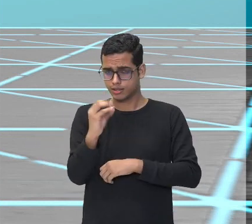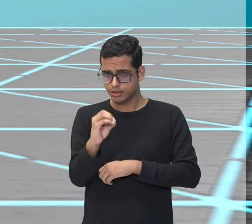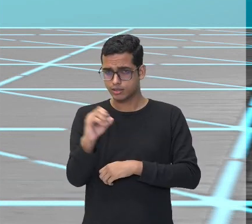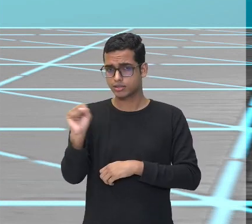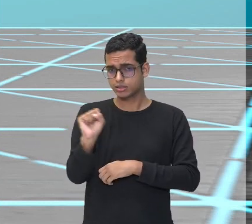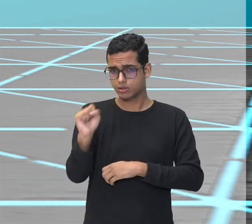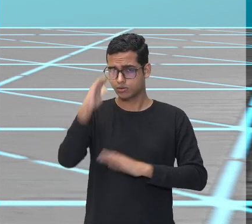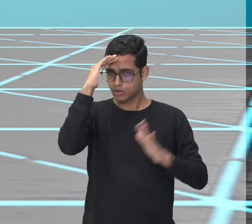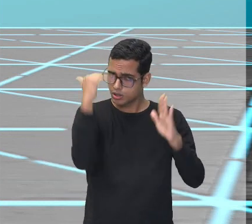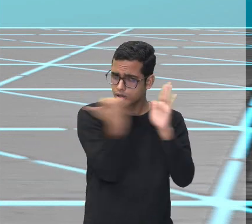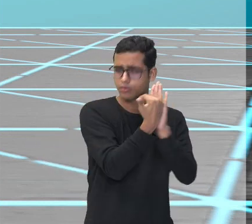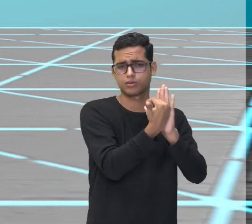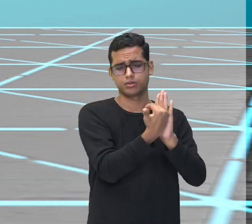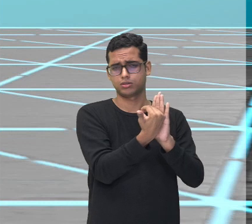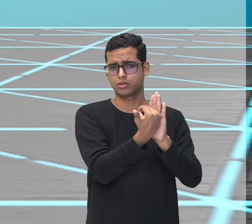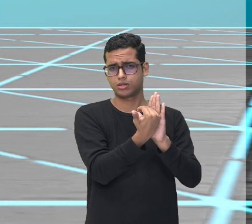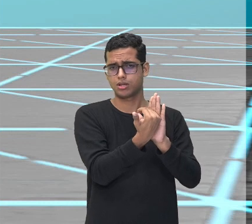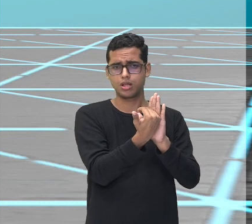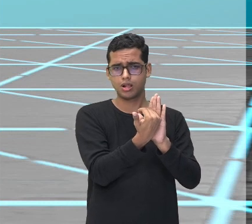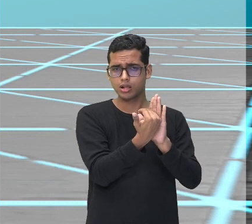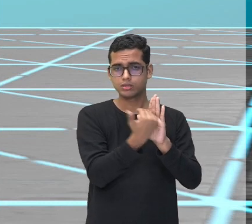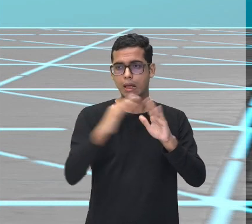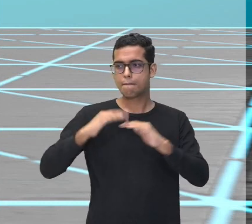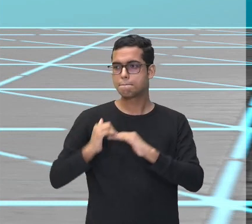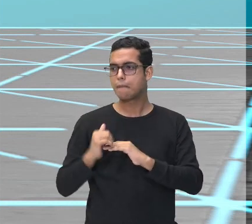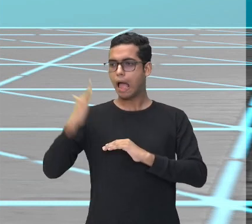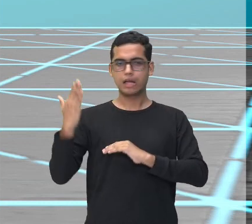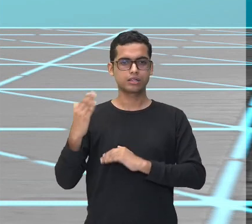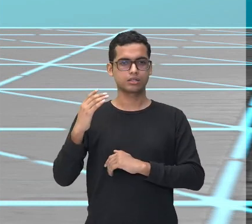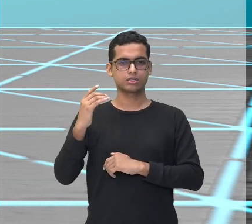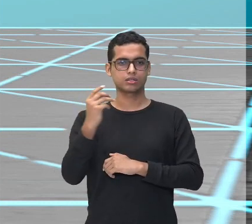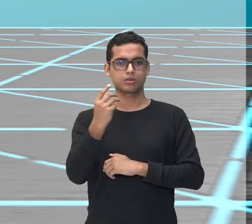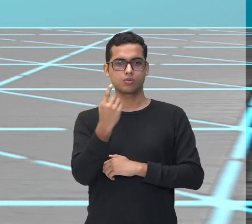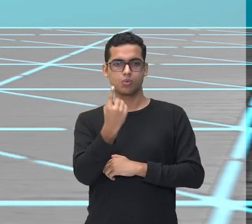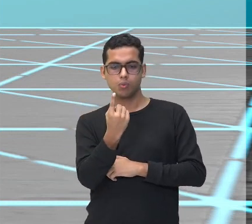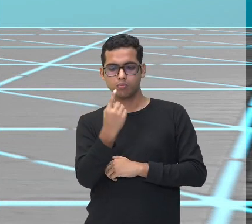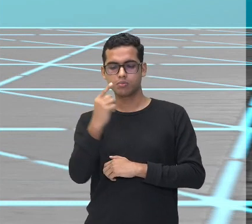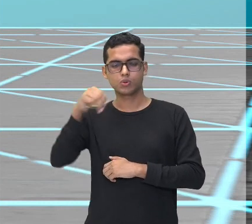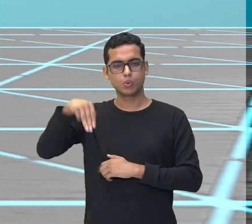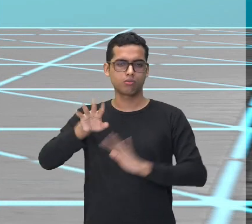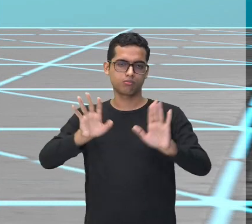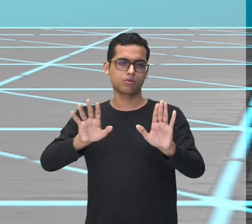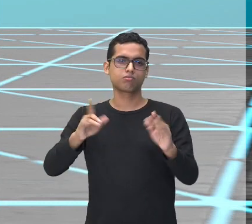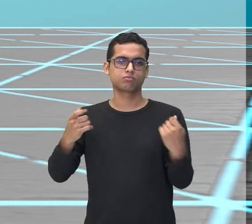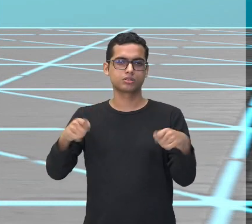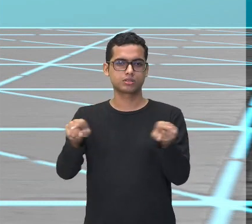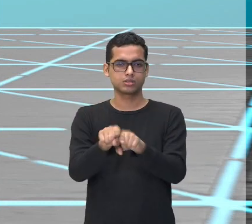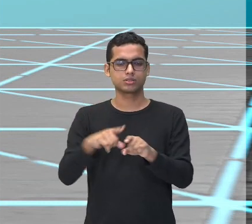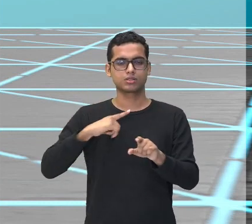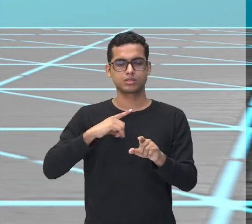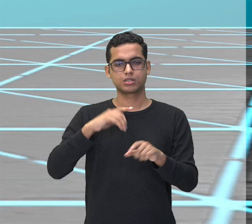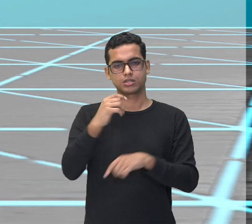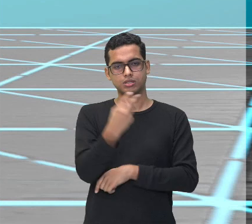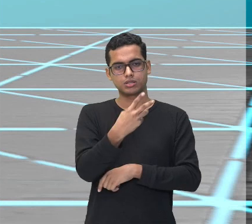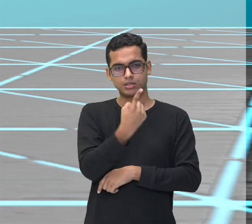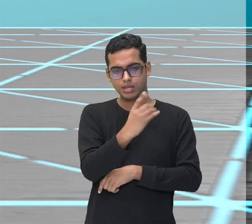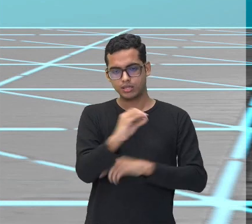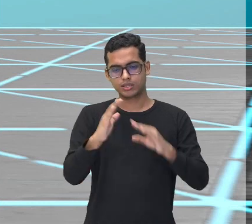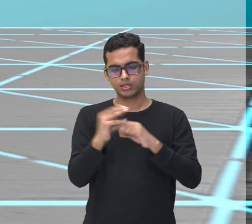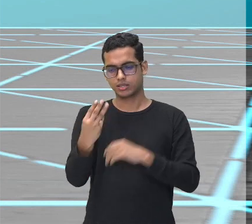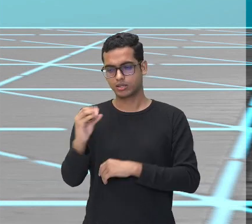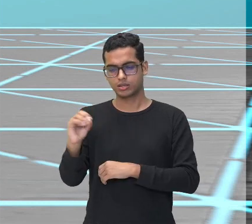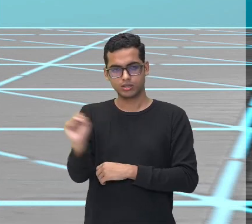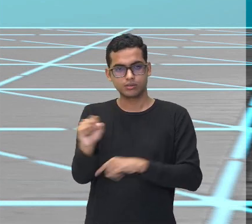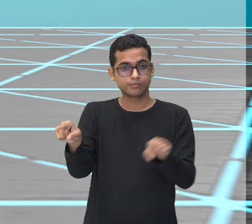ok? Não ultrapassem esse tempo, né? Respeitem esse momento. Também seguir ali uma sequência lógica